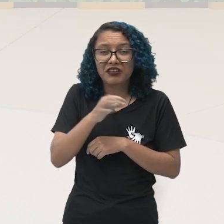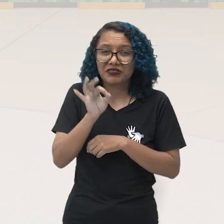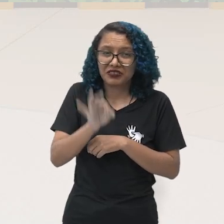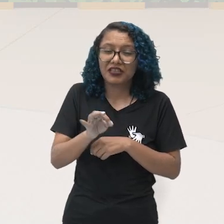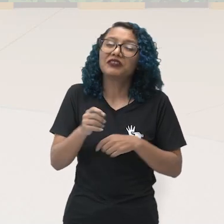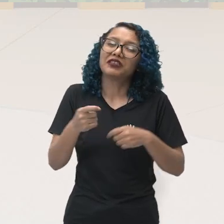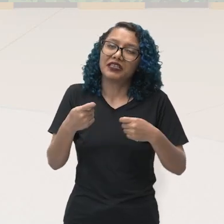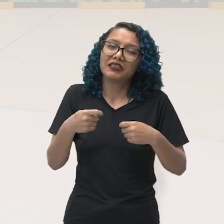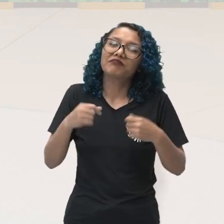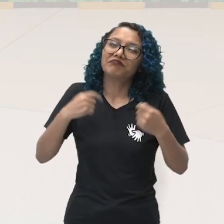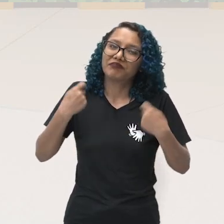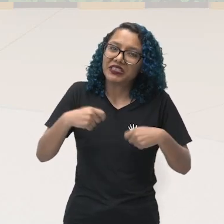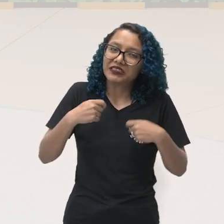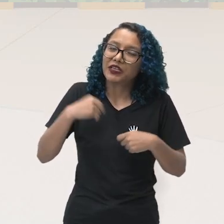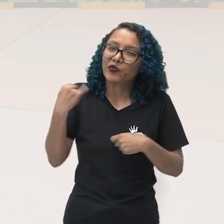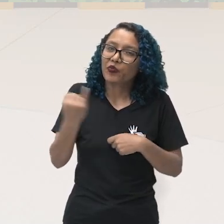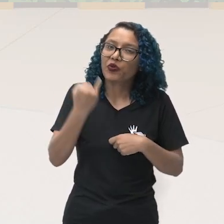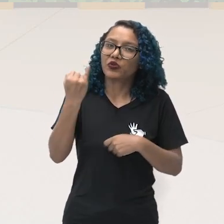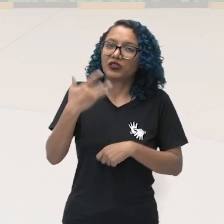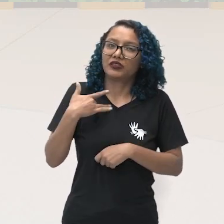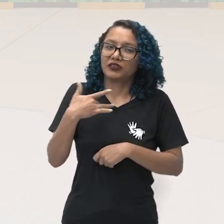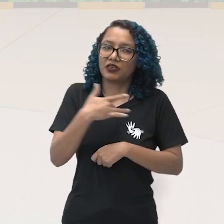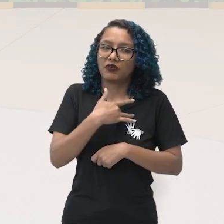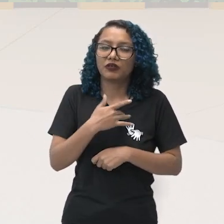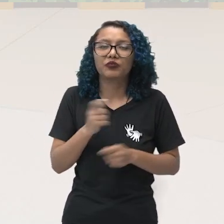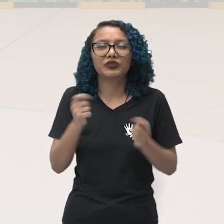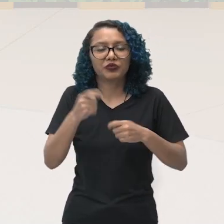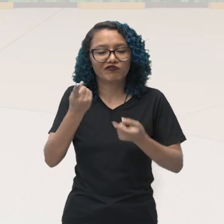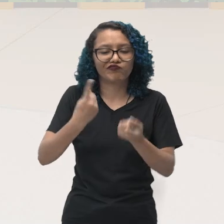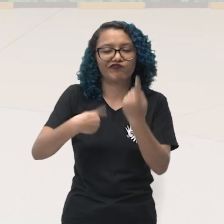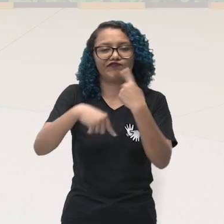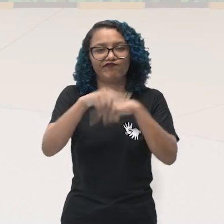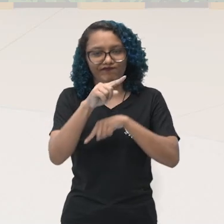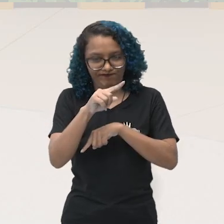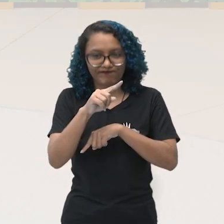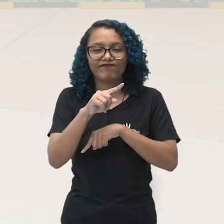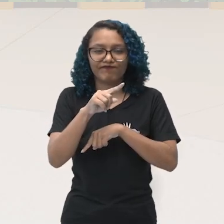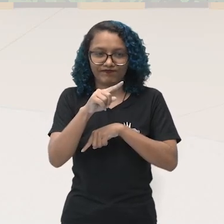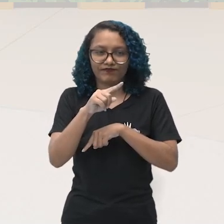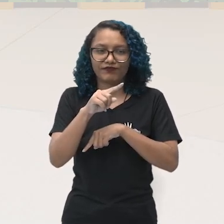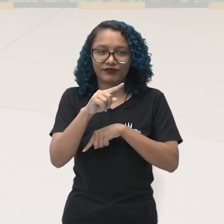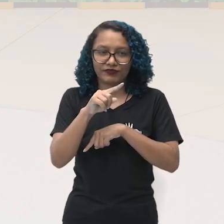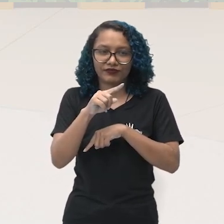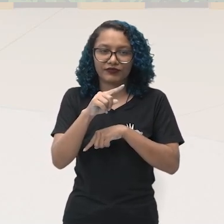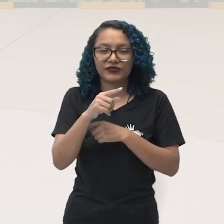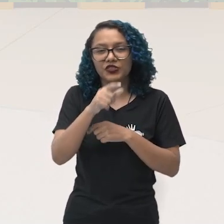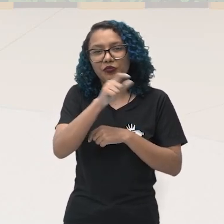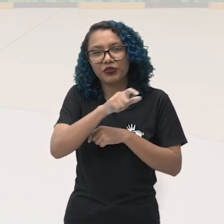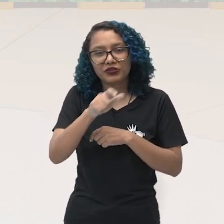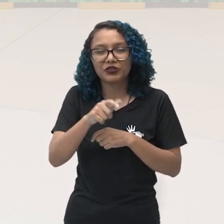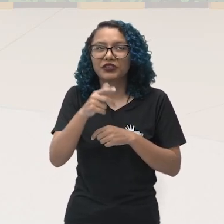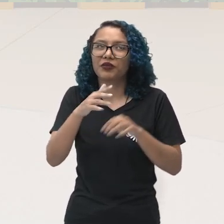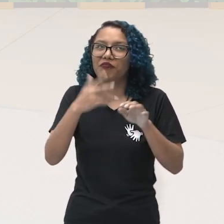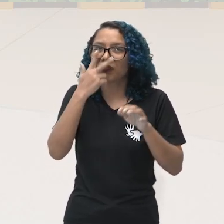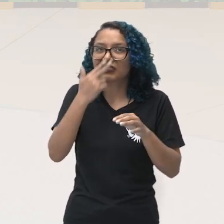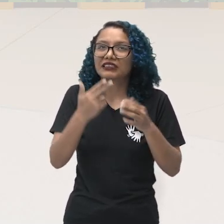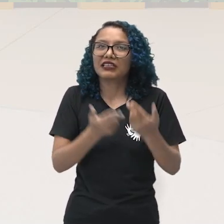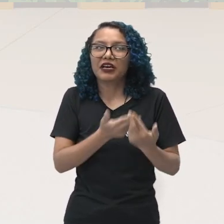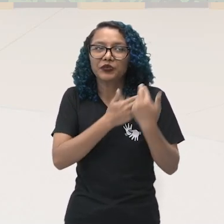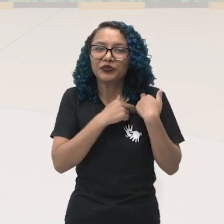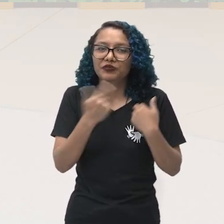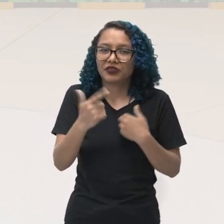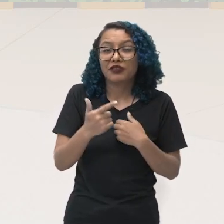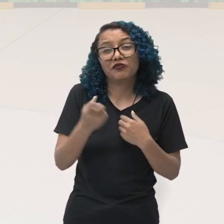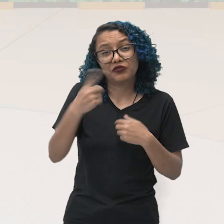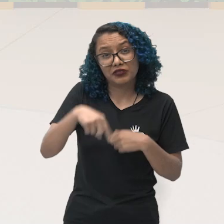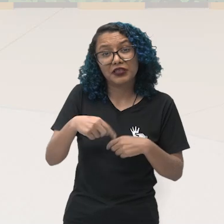muita saúde aí para conseguir passar por cima dessa contaminação de pessoas irresponsáveis. Então, seja